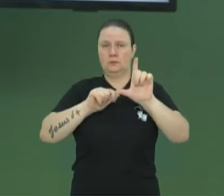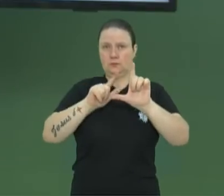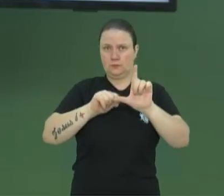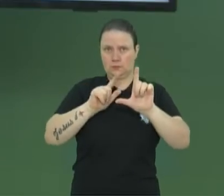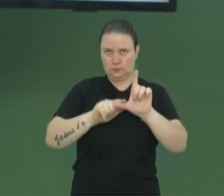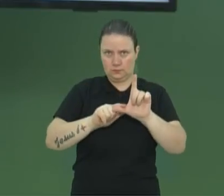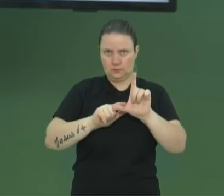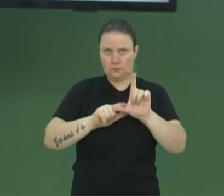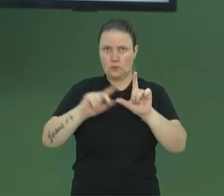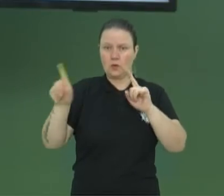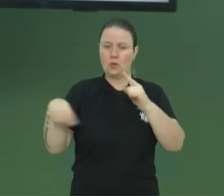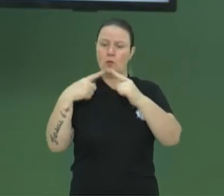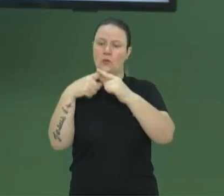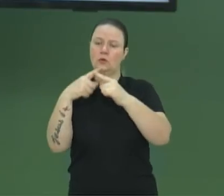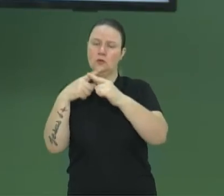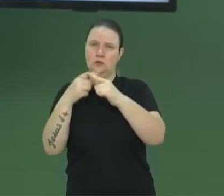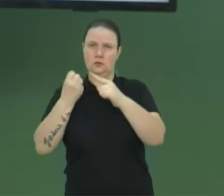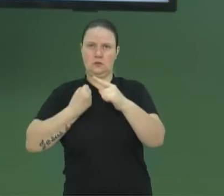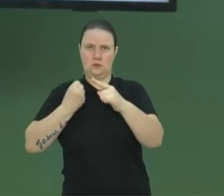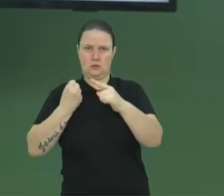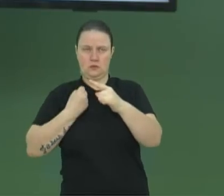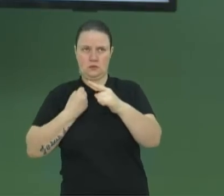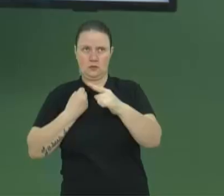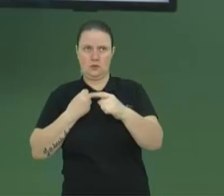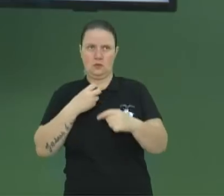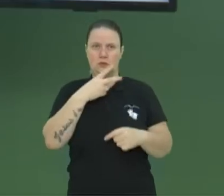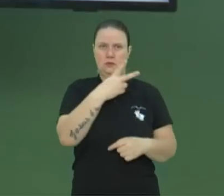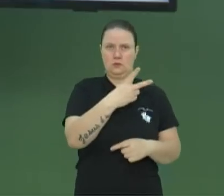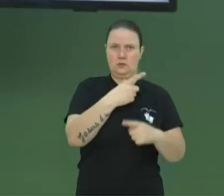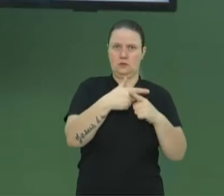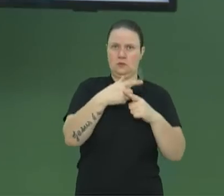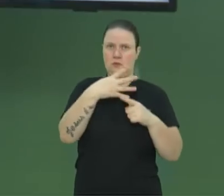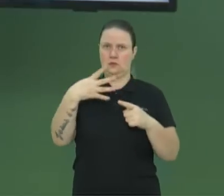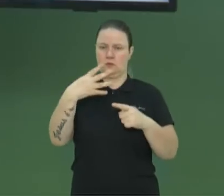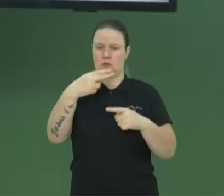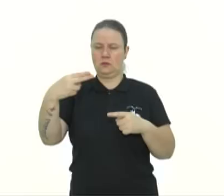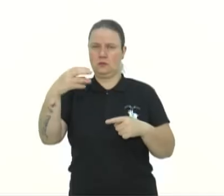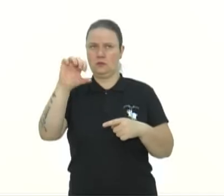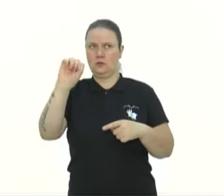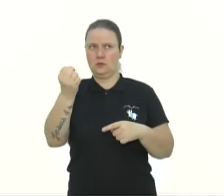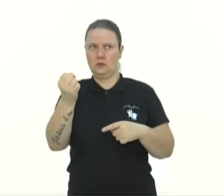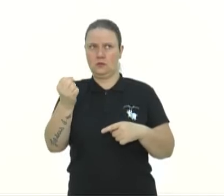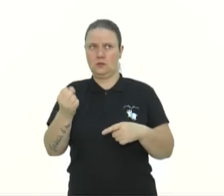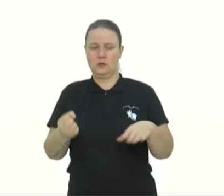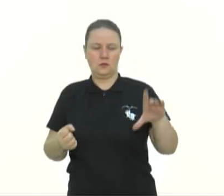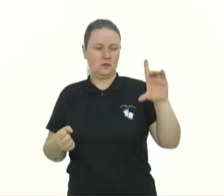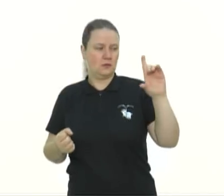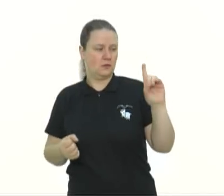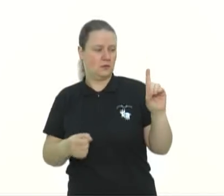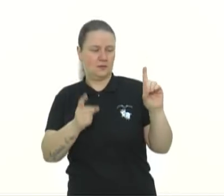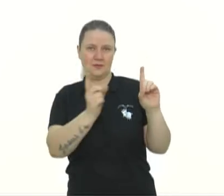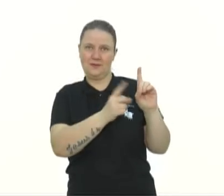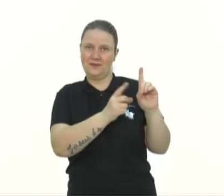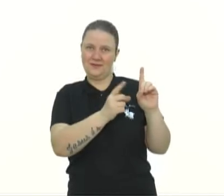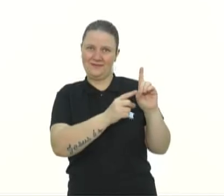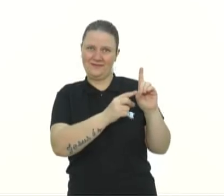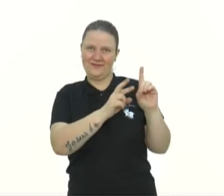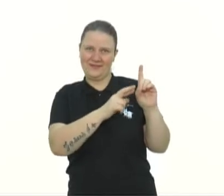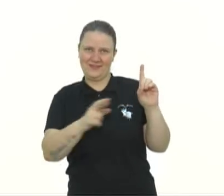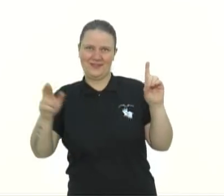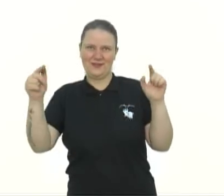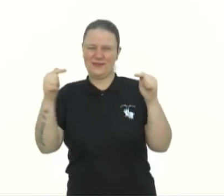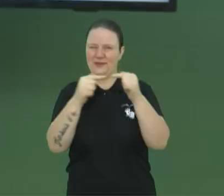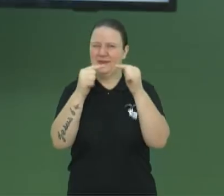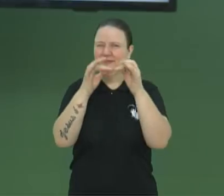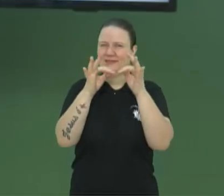multiplicando a letra. Então, 2 vezes 4 igual a 8. E o valor de x é igual a 8, nossa opção D aqui.